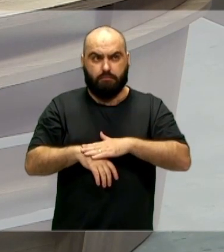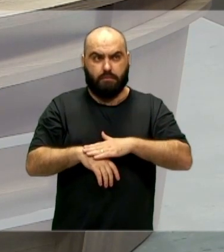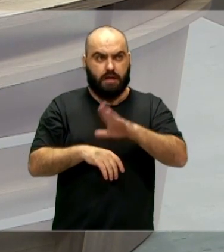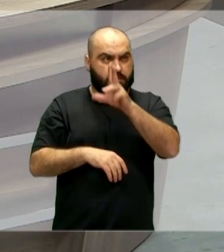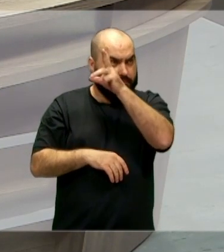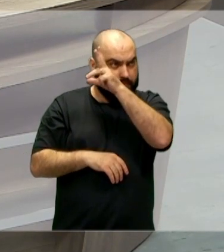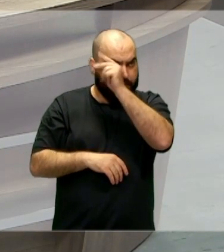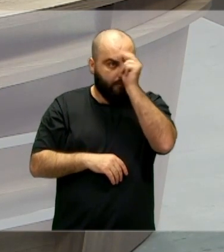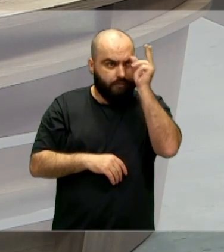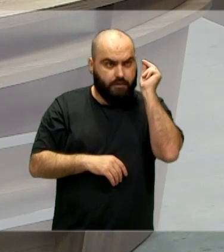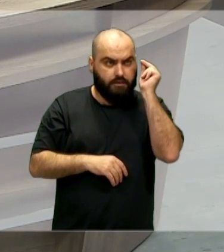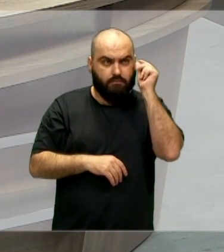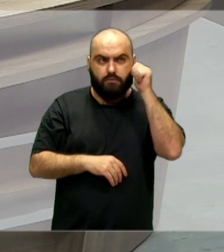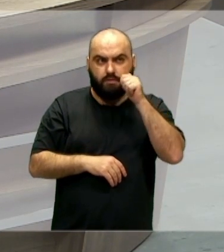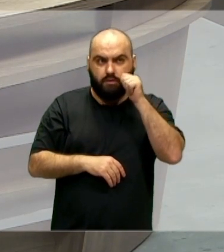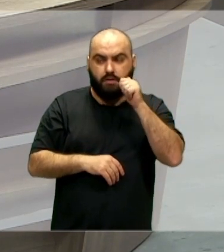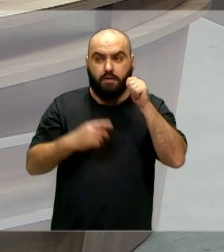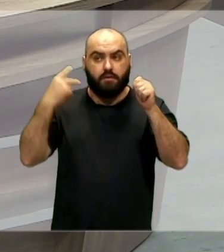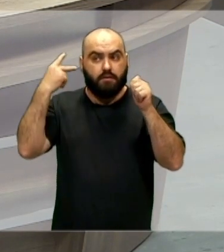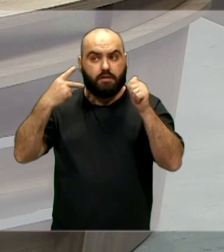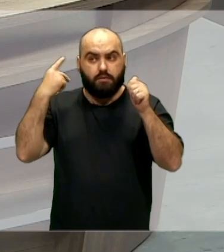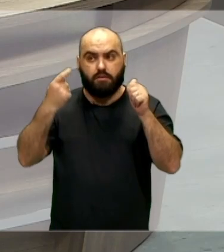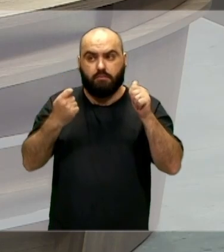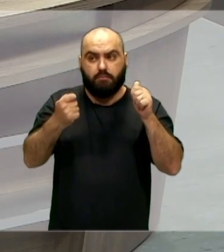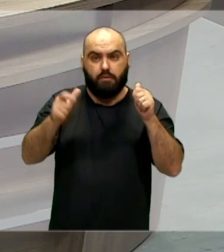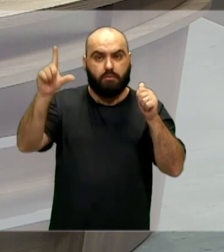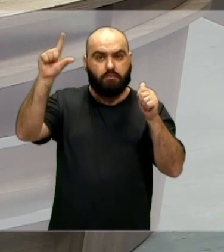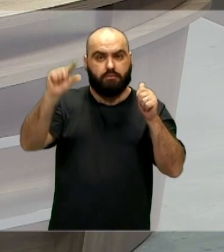mulher vereadora, por incrível que pareça.